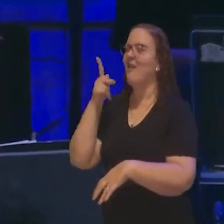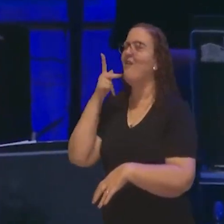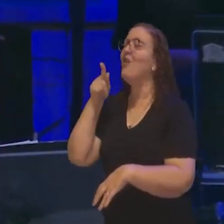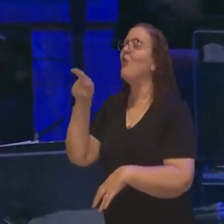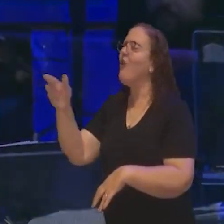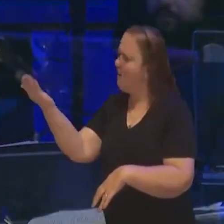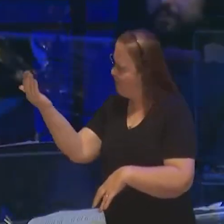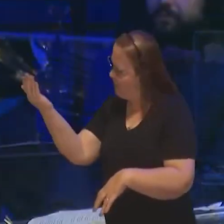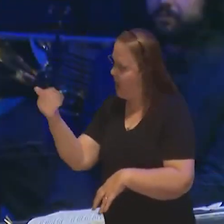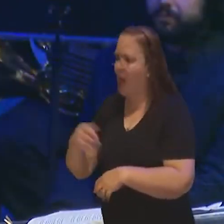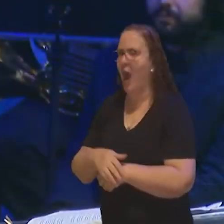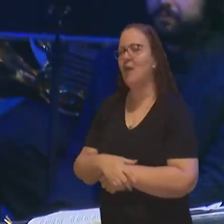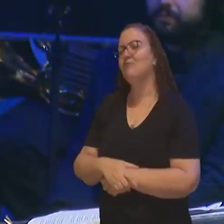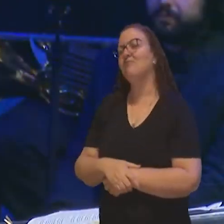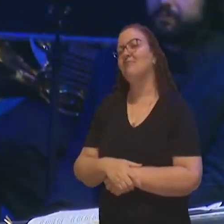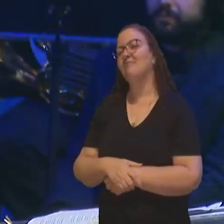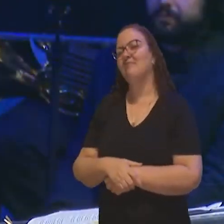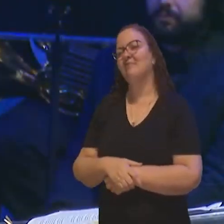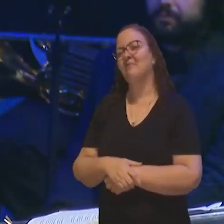Vem cá, ô Tomé, seu incrédulo.